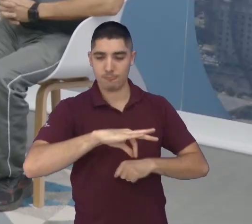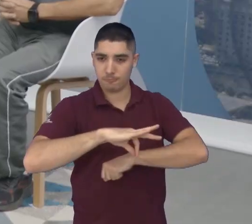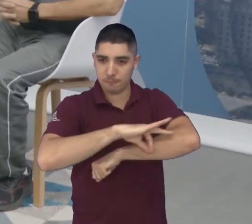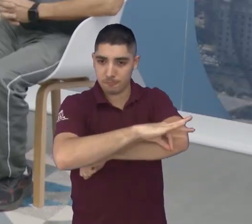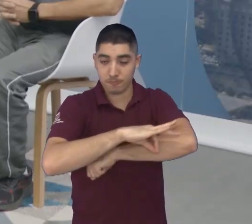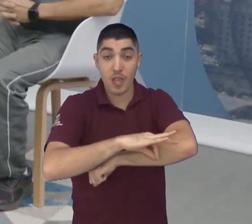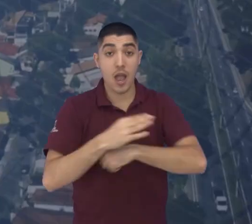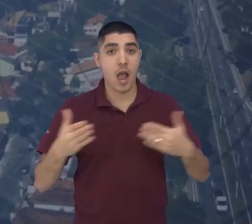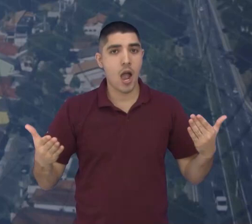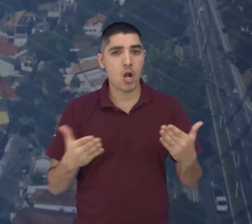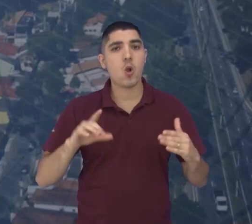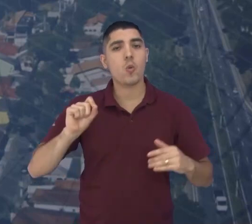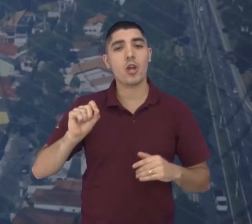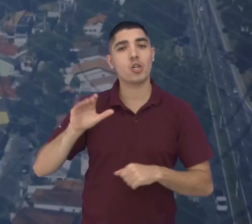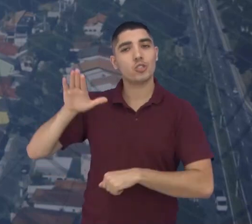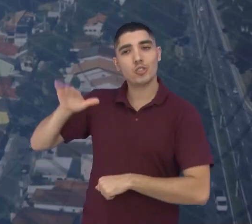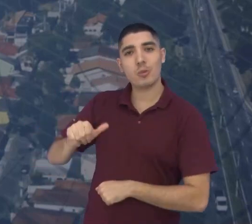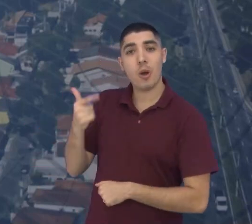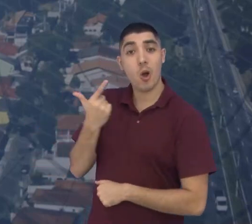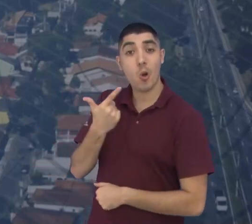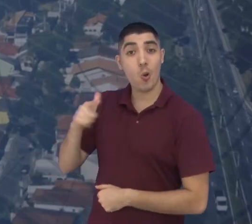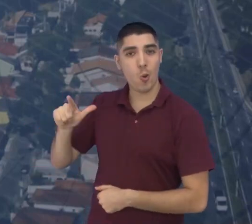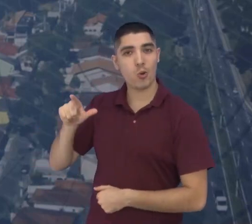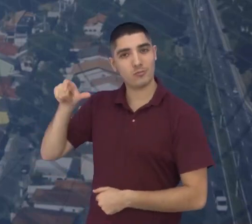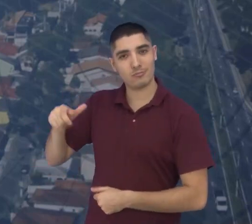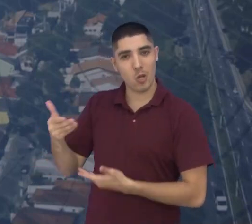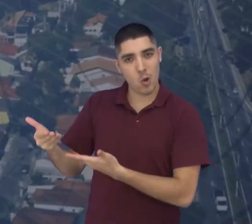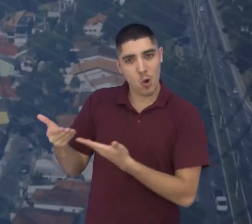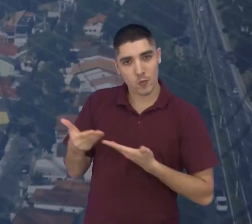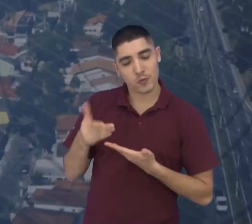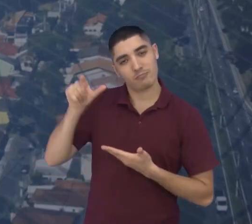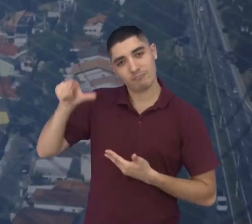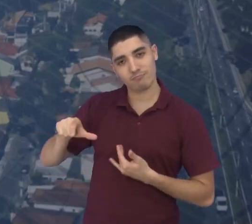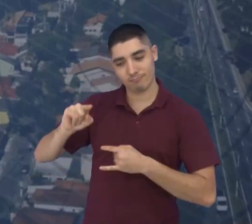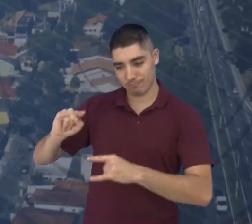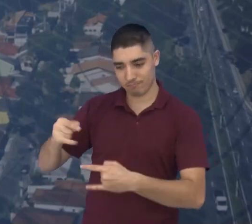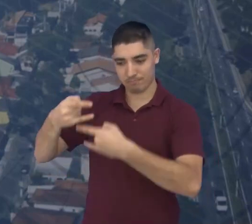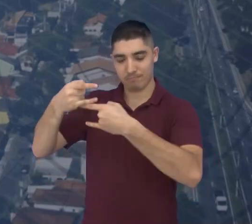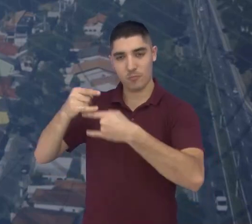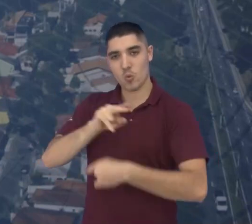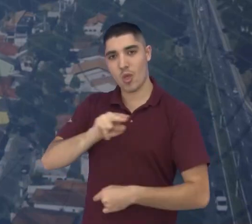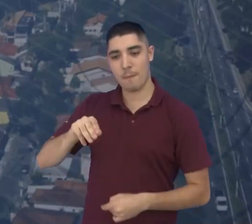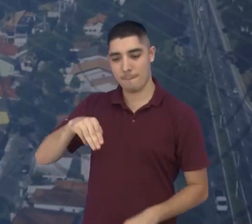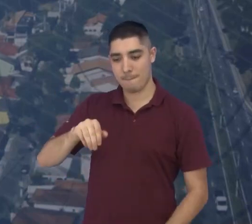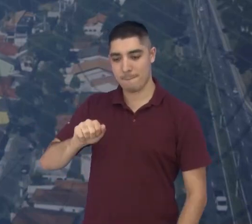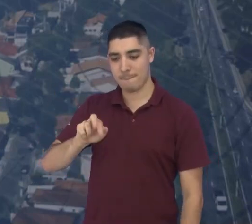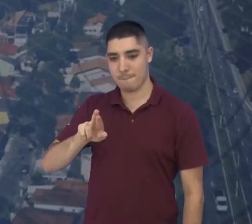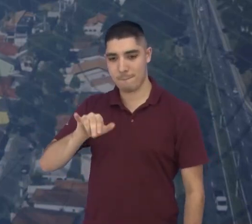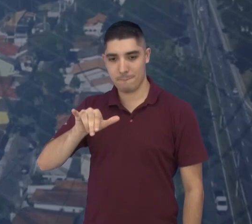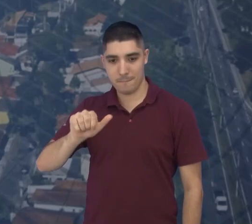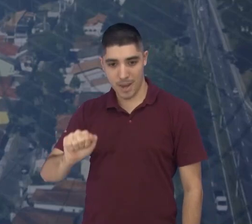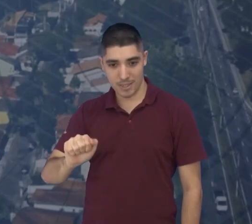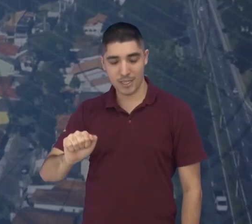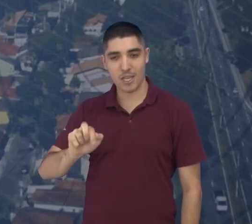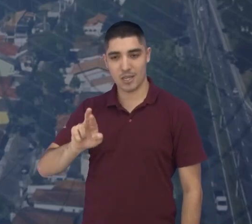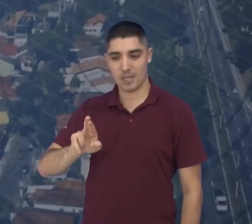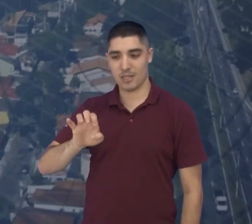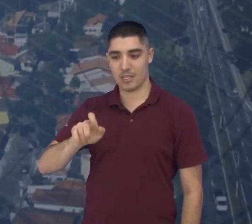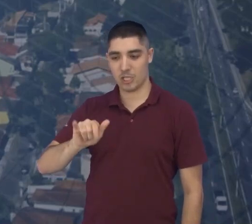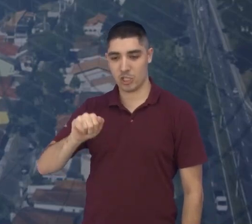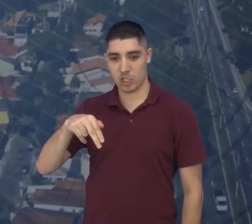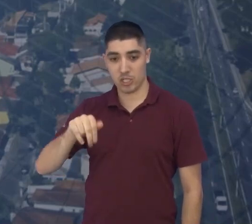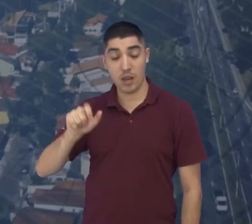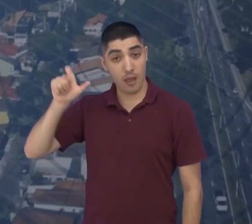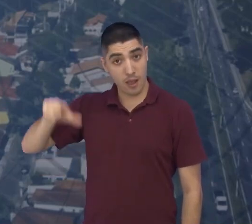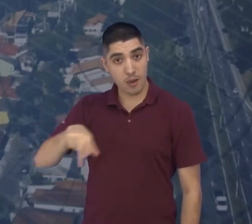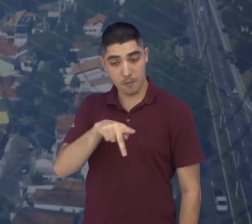nossa outra convidada que participa conosco de forma remota, que é a Maria Regina, que ela é professora e pesquisadora.